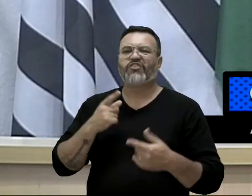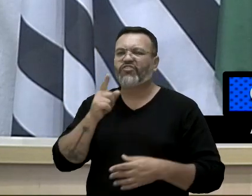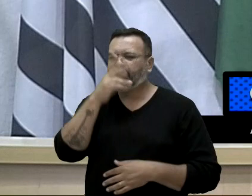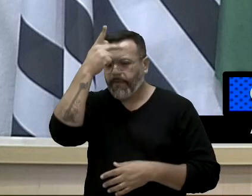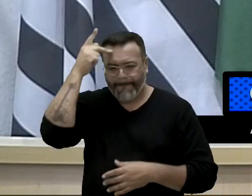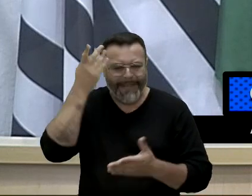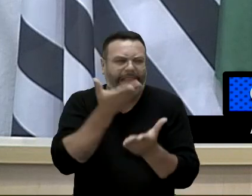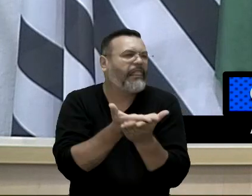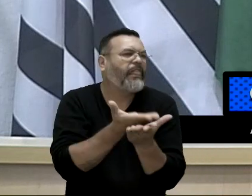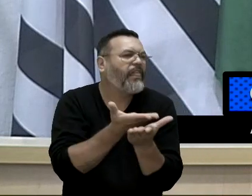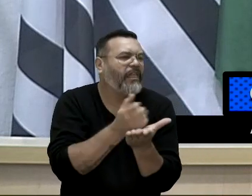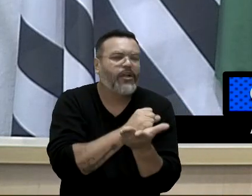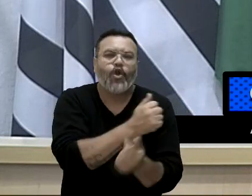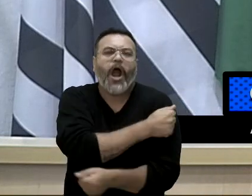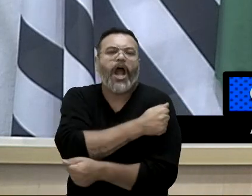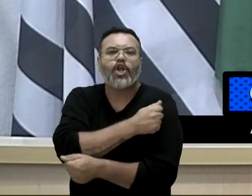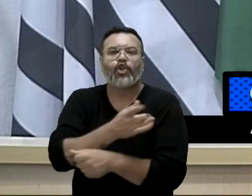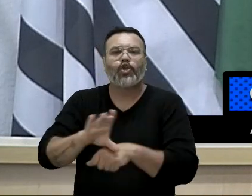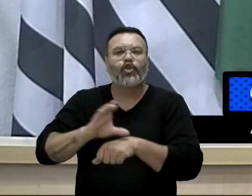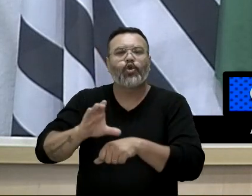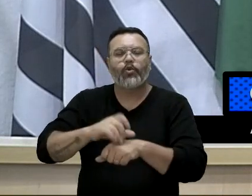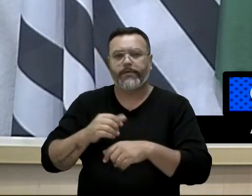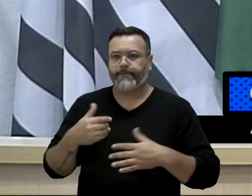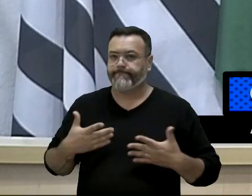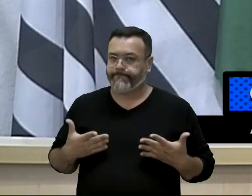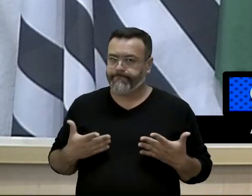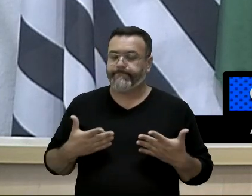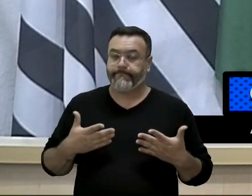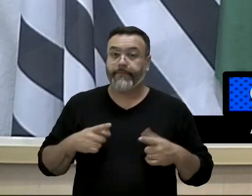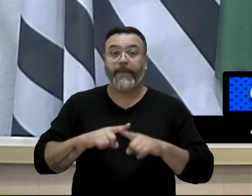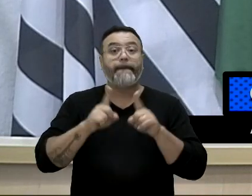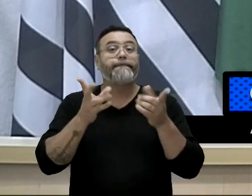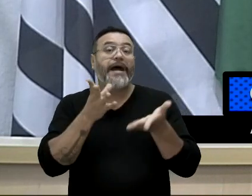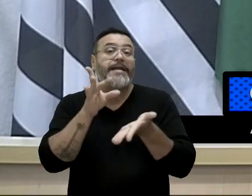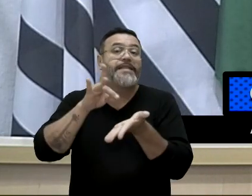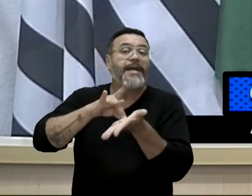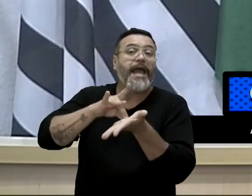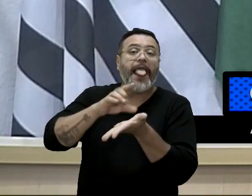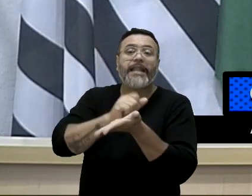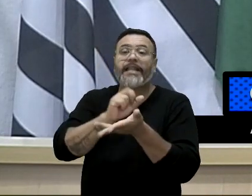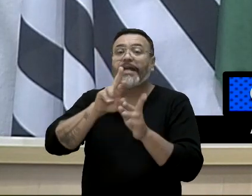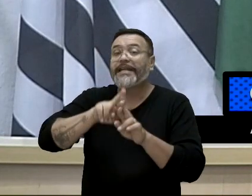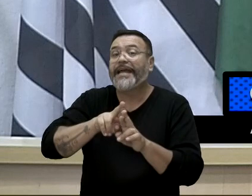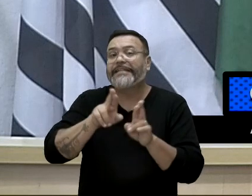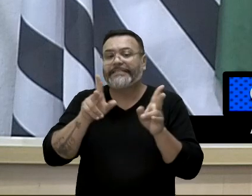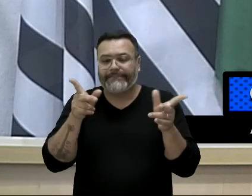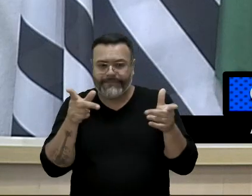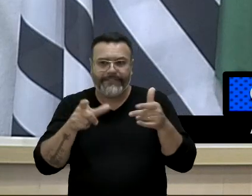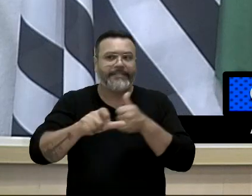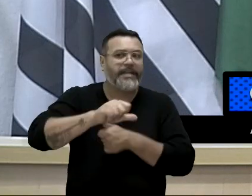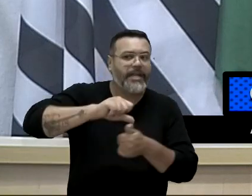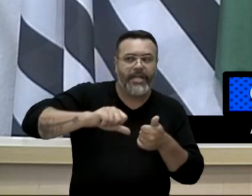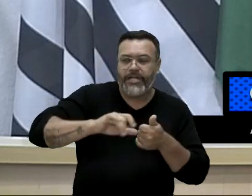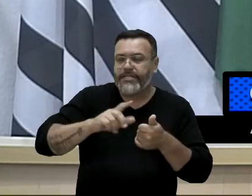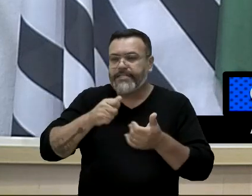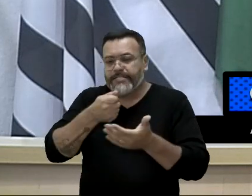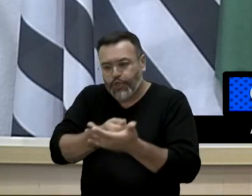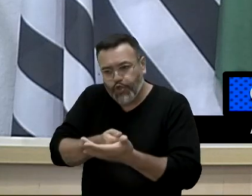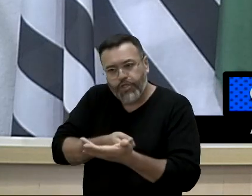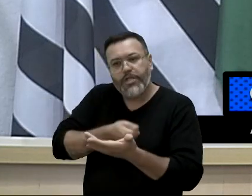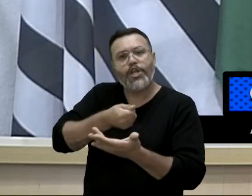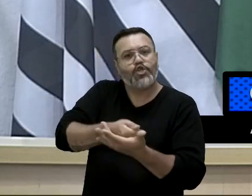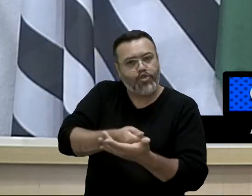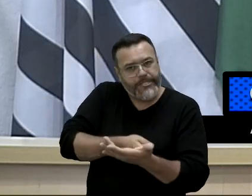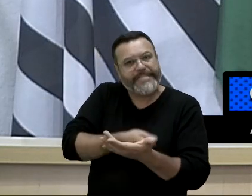muita crítica. Mas a realidade é outra lá dentro, né? As pessoas lutam incansavelmente para que tudo corra bem. Quem que não